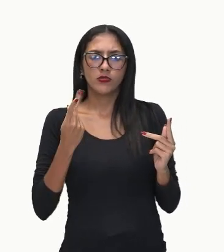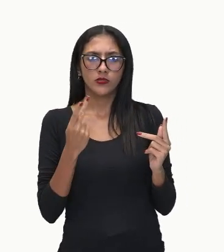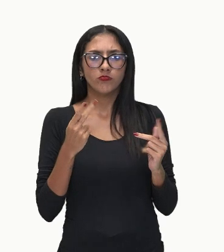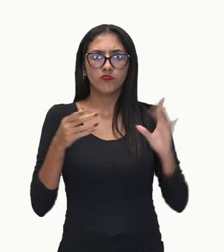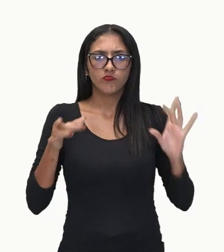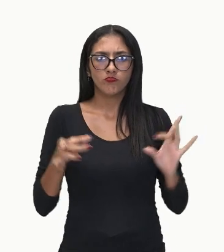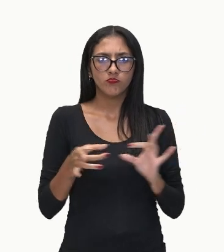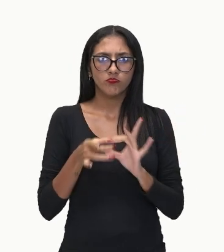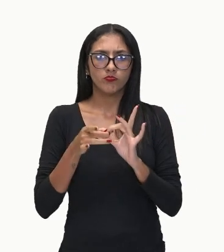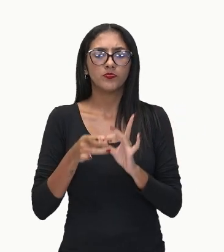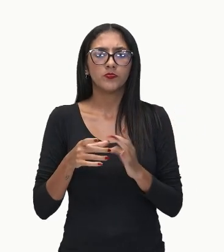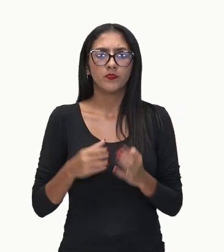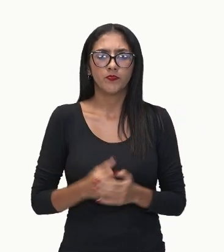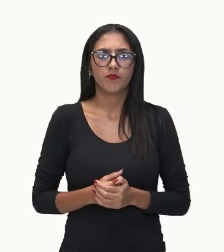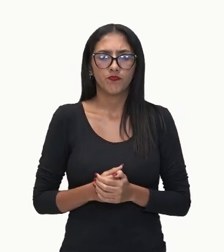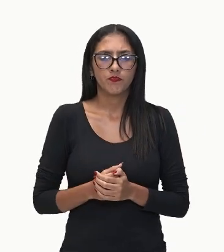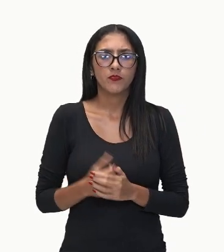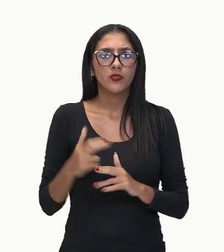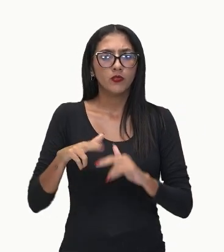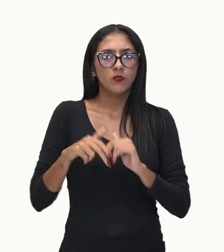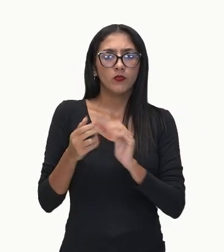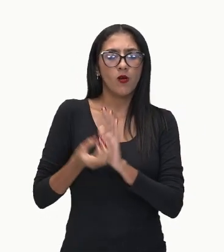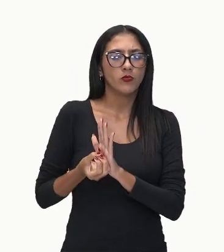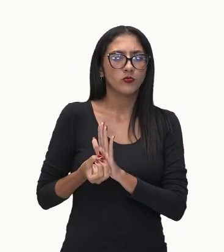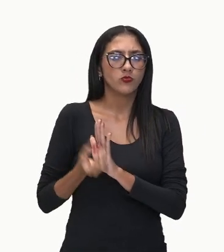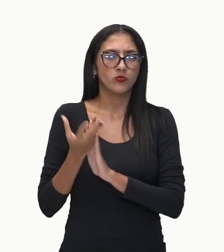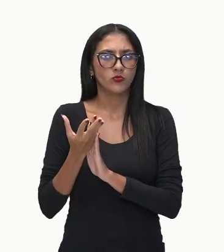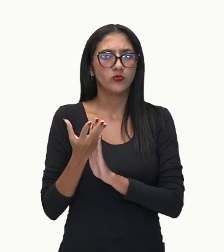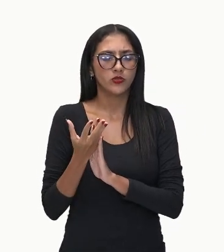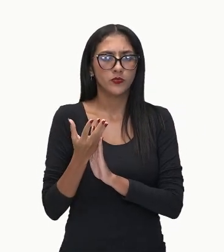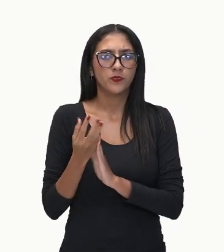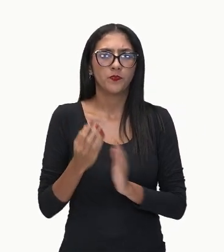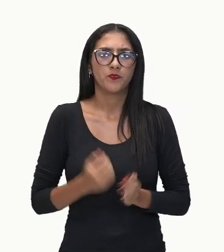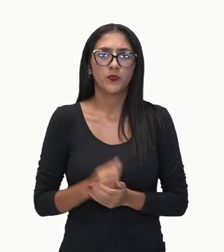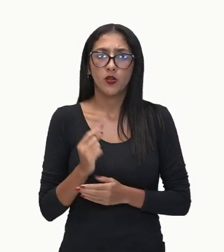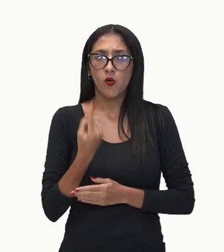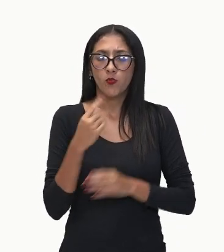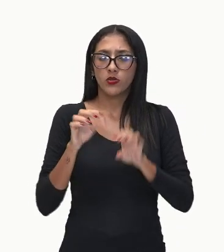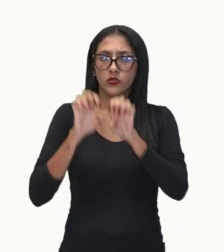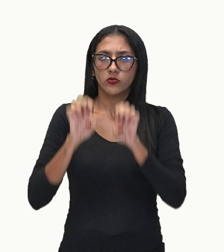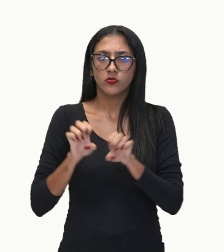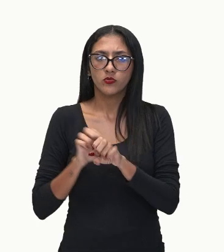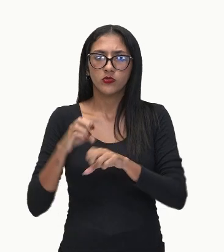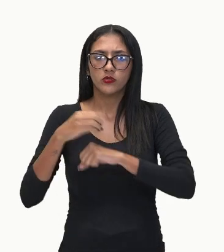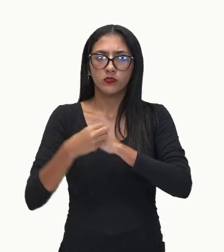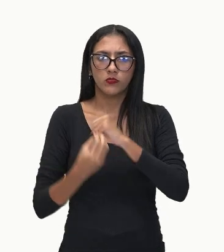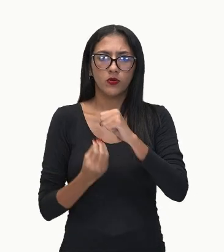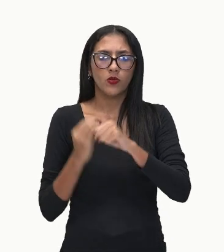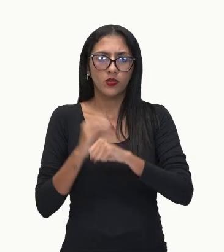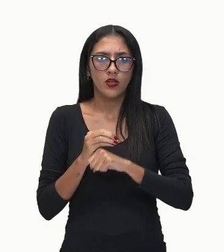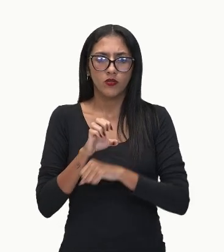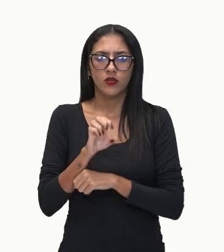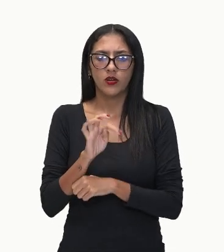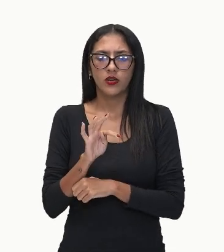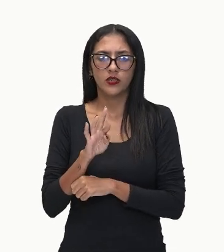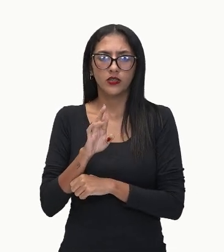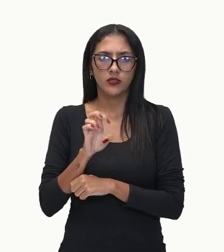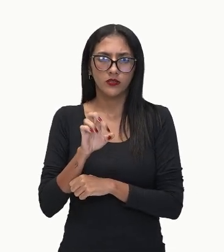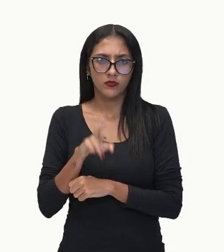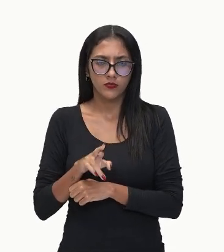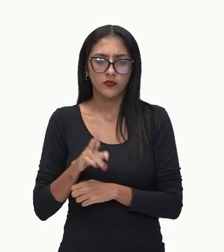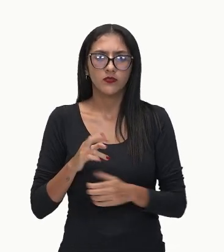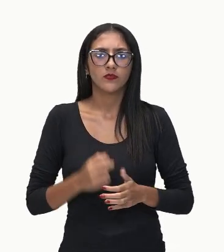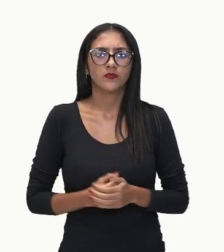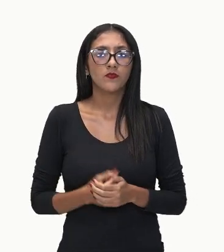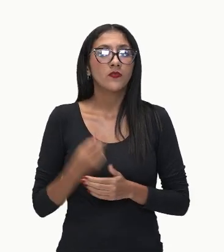A formação de álcool de uma molécula aqui que é um éster e essa molécula